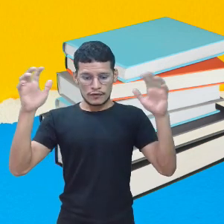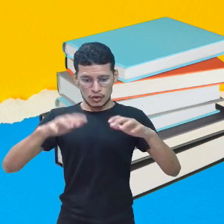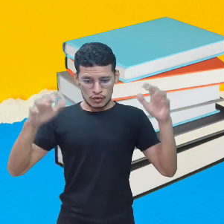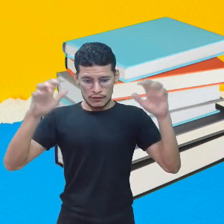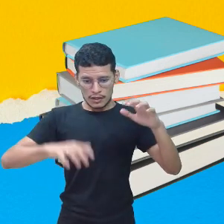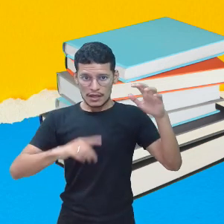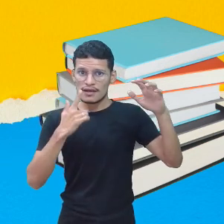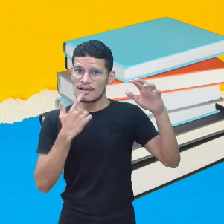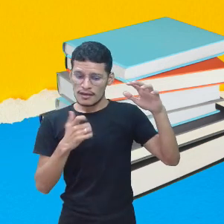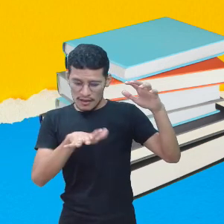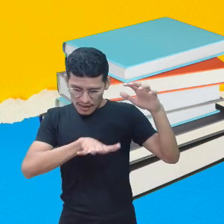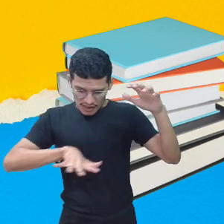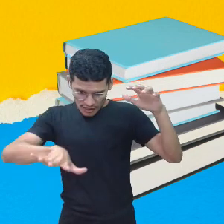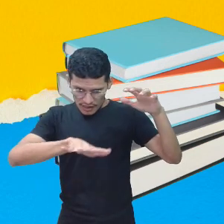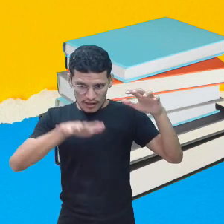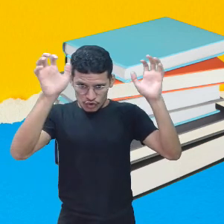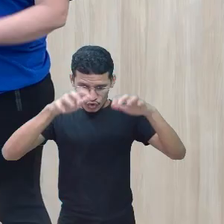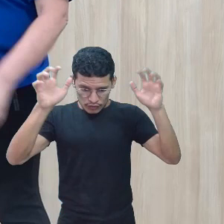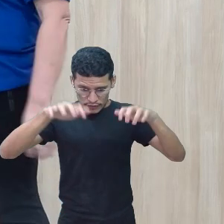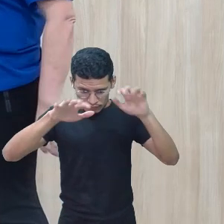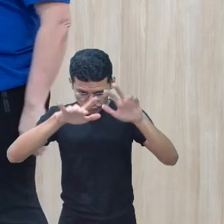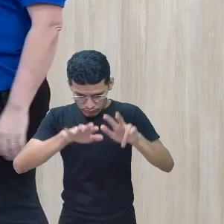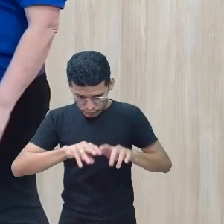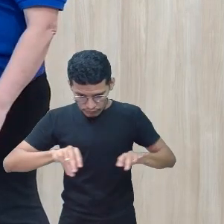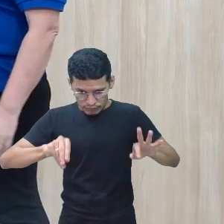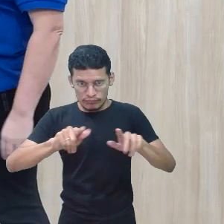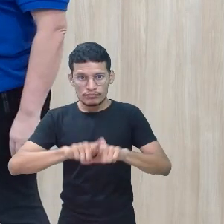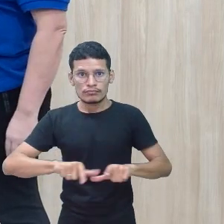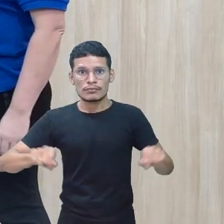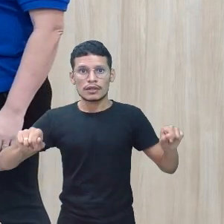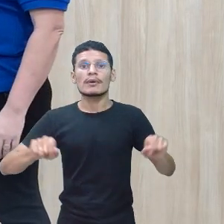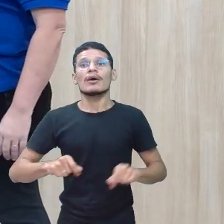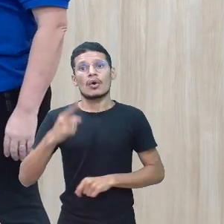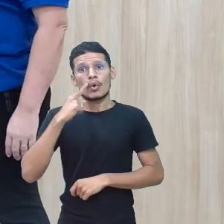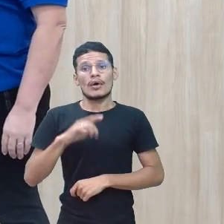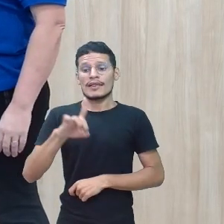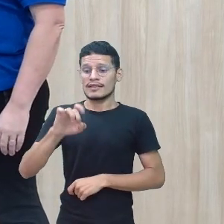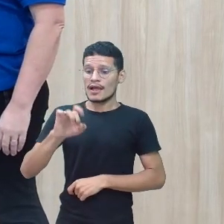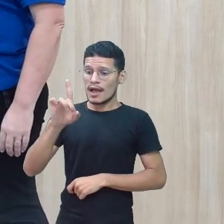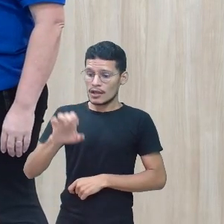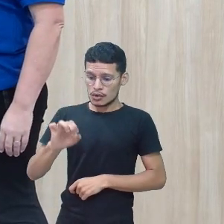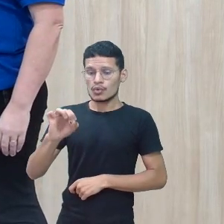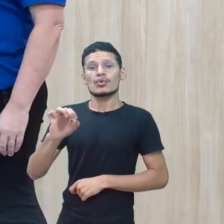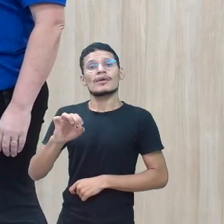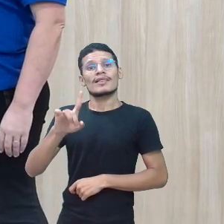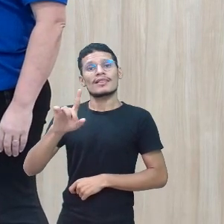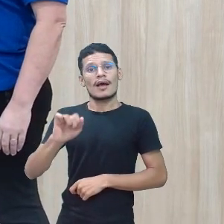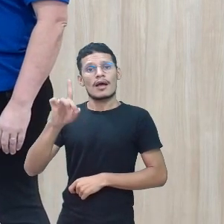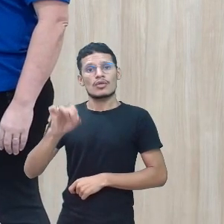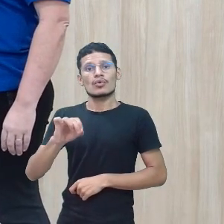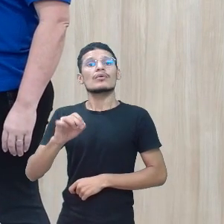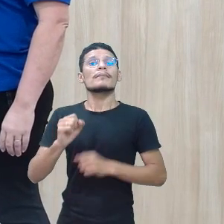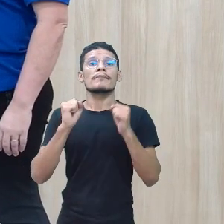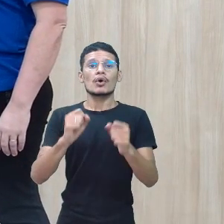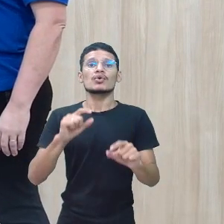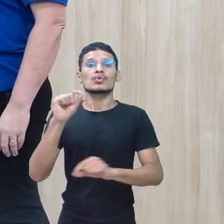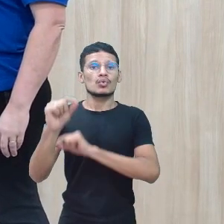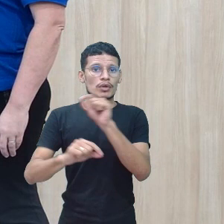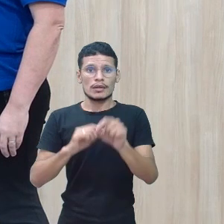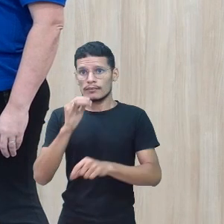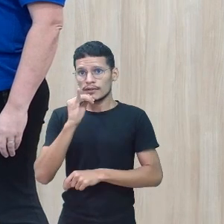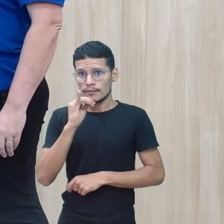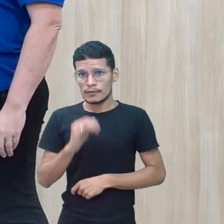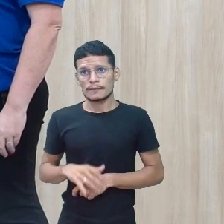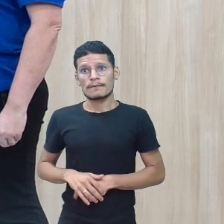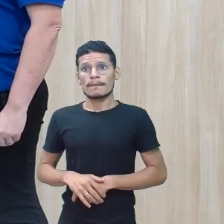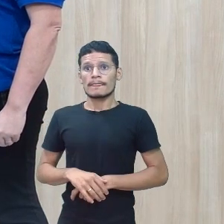terra do sangue derramado. Então, essa palavra aí, dado, pode ser trocada por uma vez que o